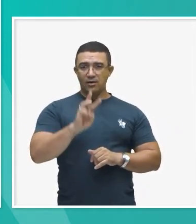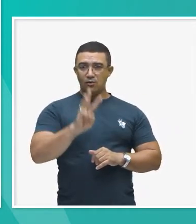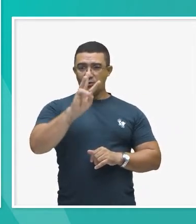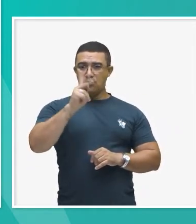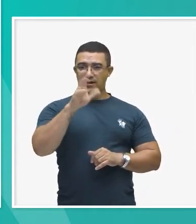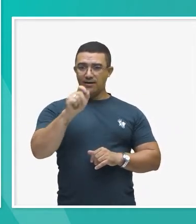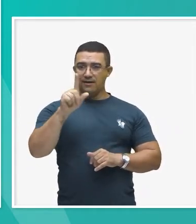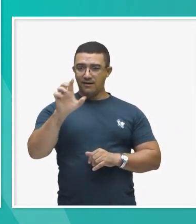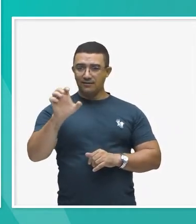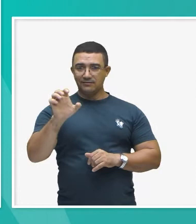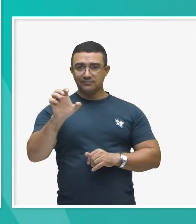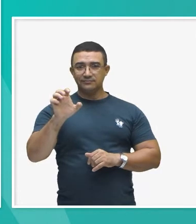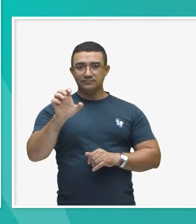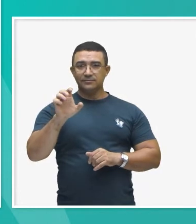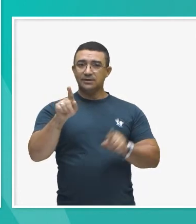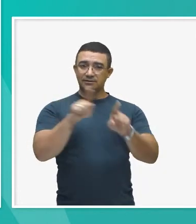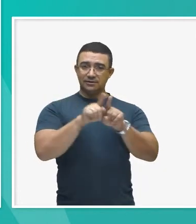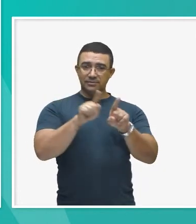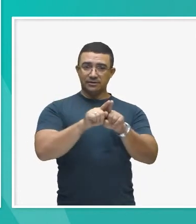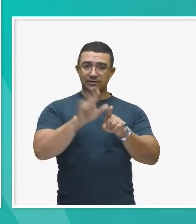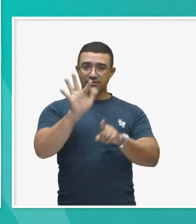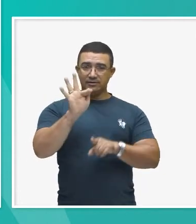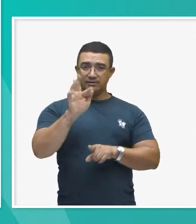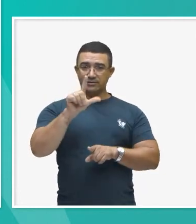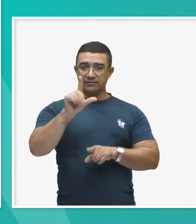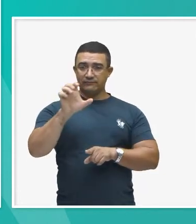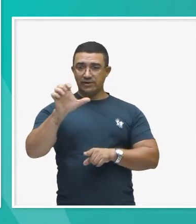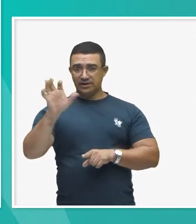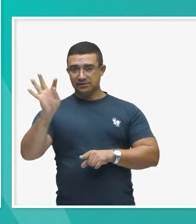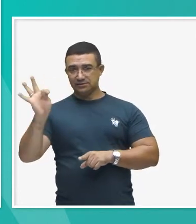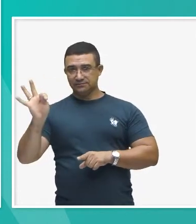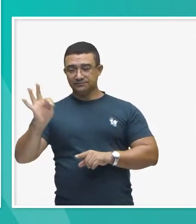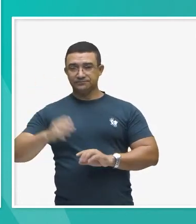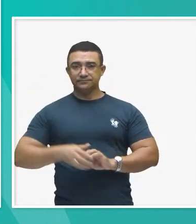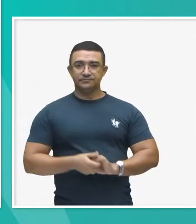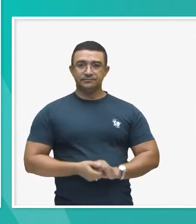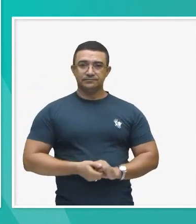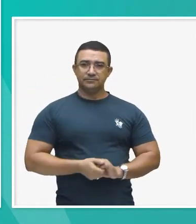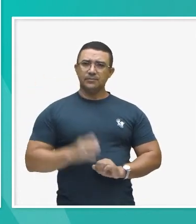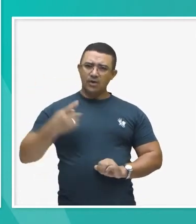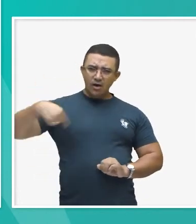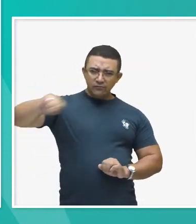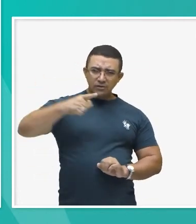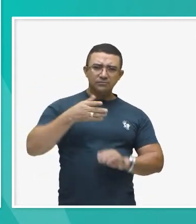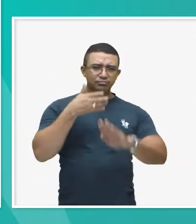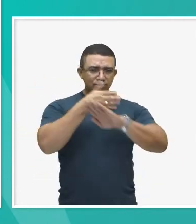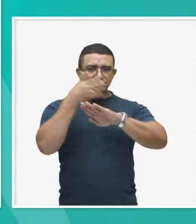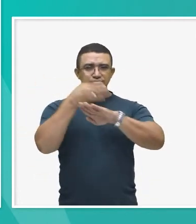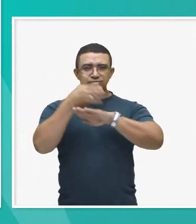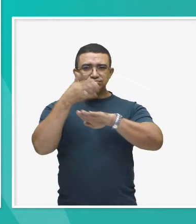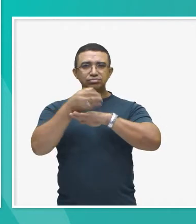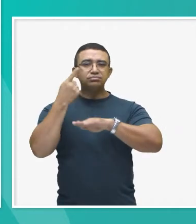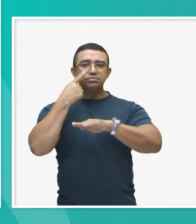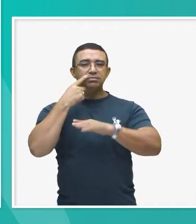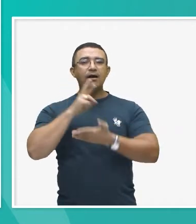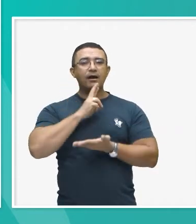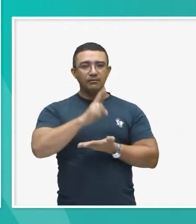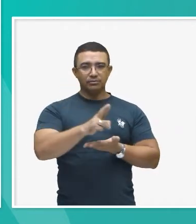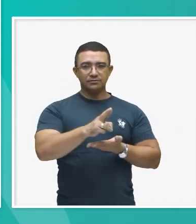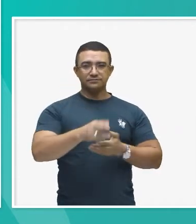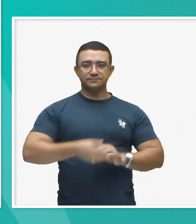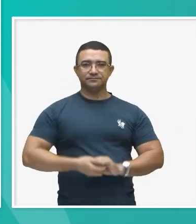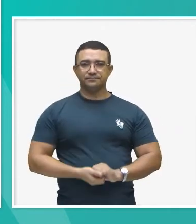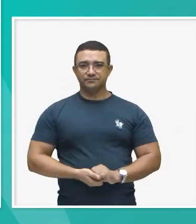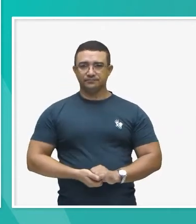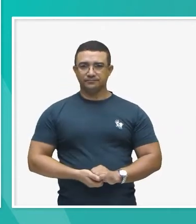Vamos para outra turma, vamos ver. Vamos participar, gente. Vamos lá, let's go. Aí tem... É São Gabriel